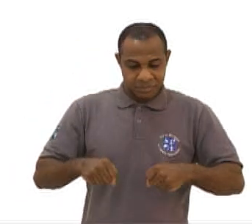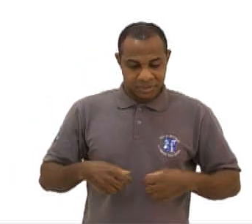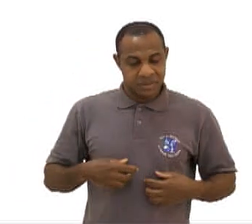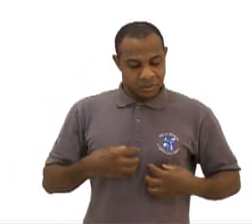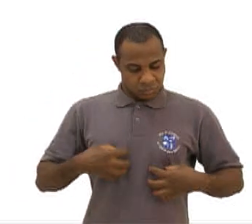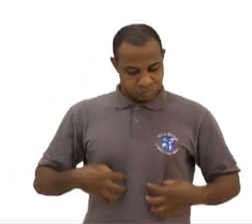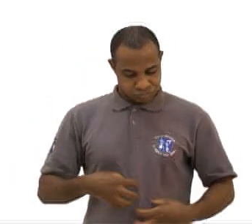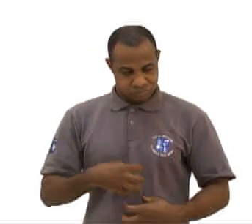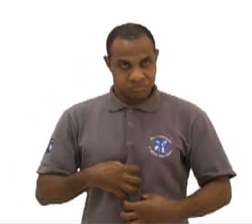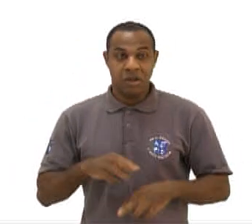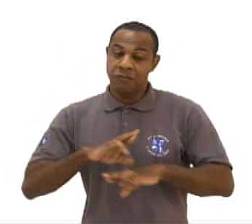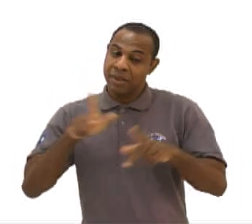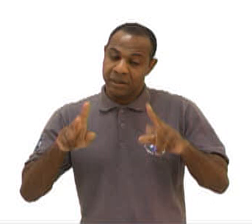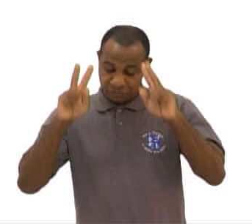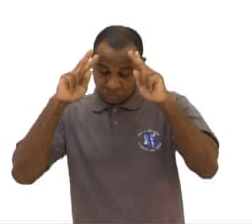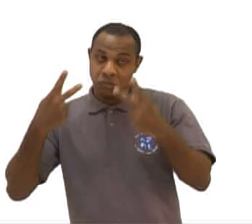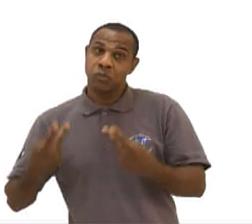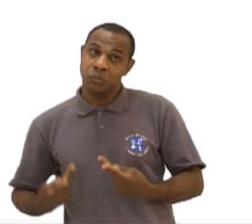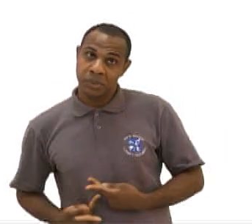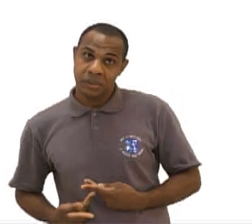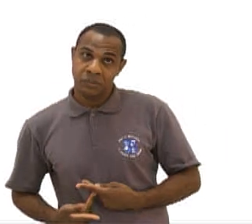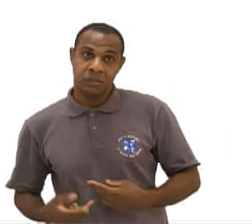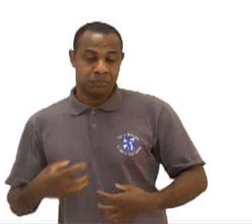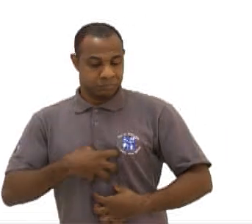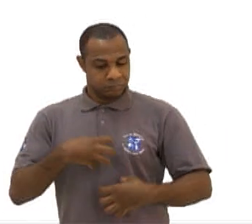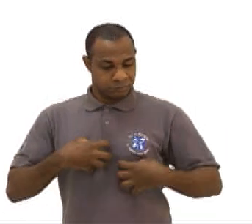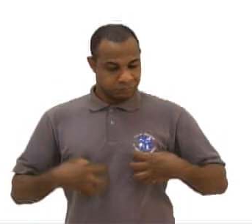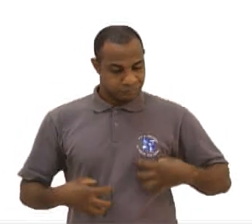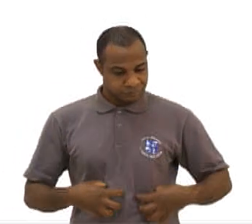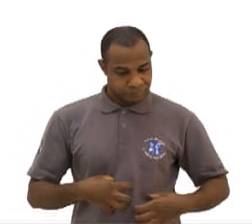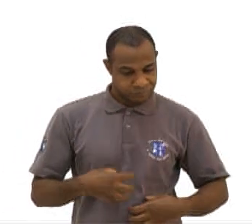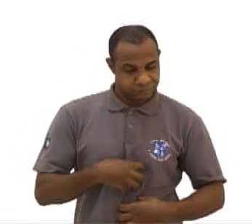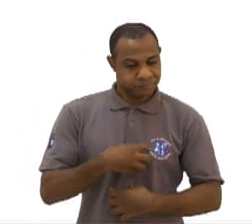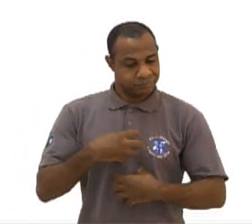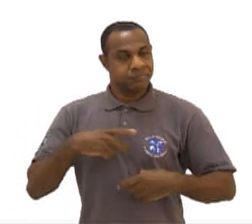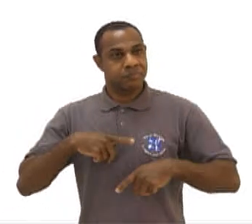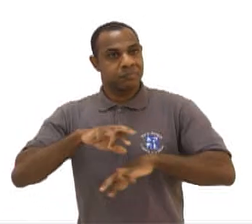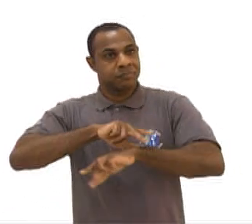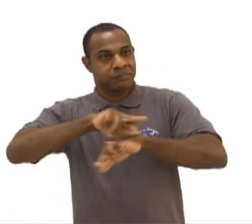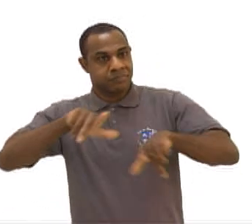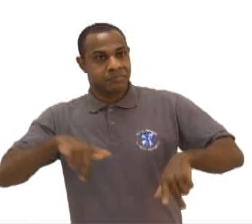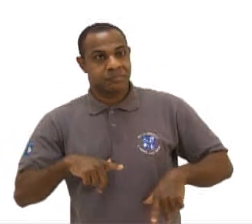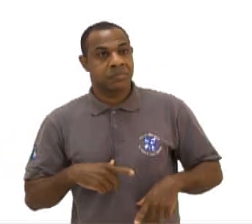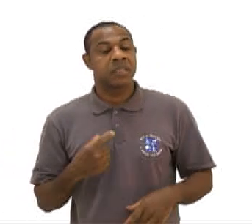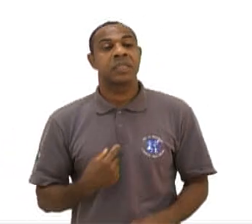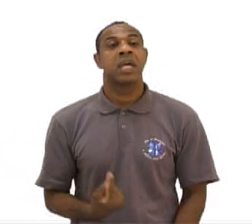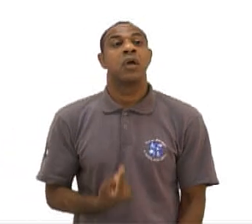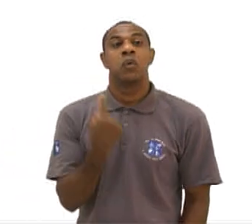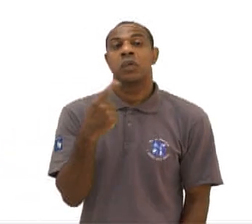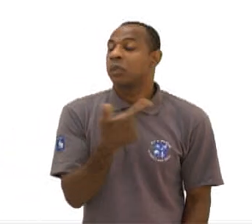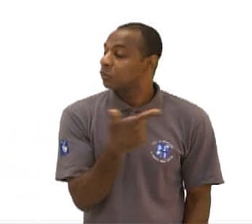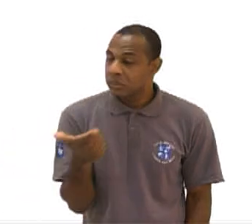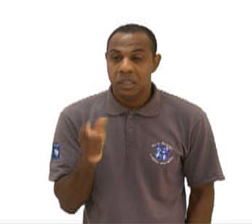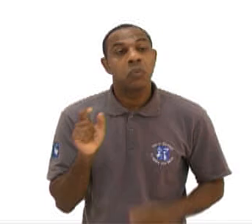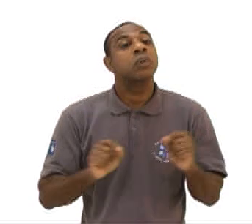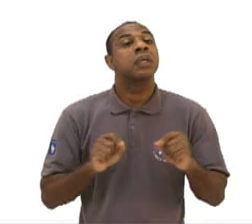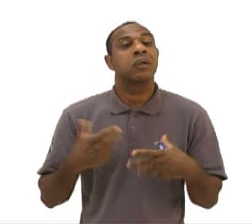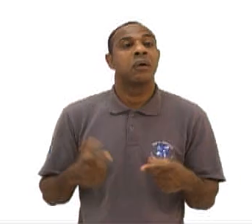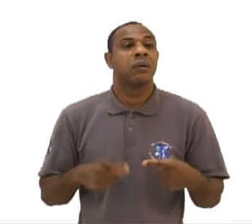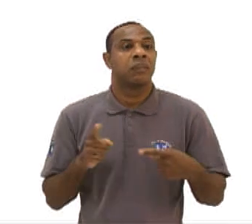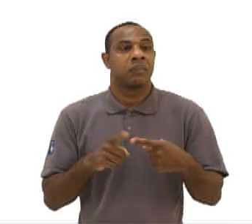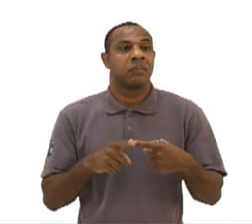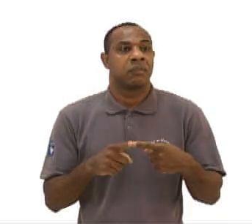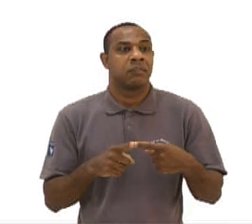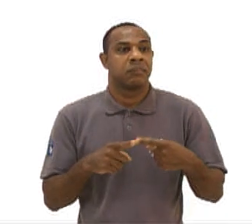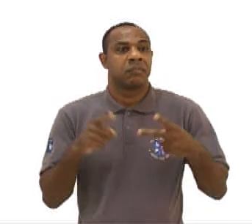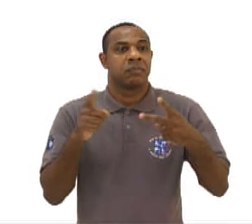dos humanos. Todas as partes a seguir compõem o trato gastrointestinal desses animais, exceto alternativa A, rumen,